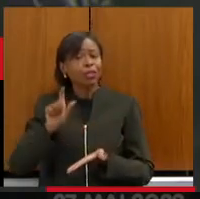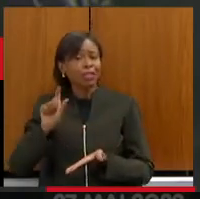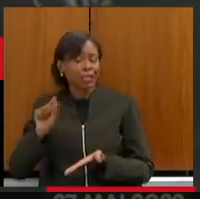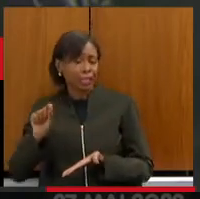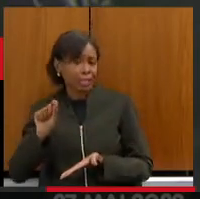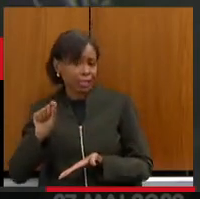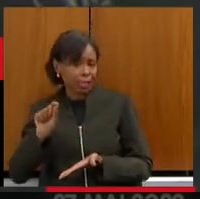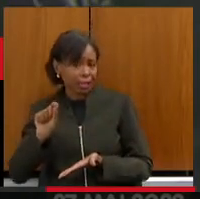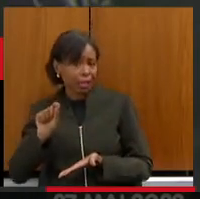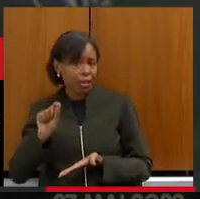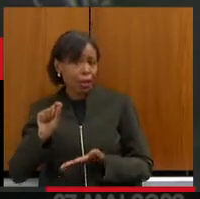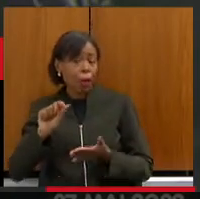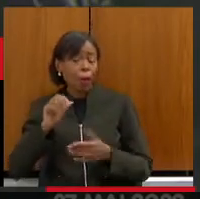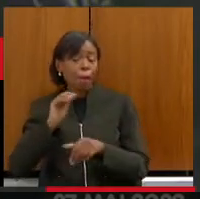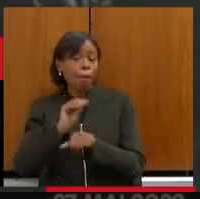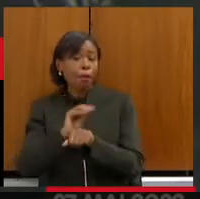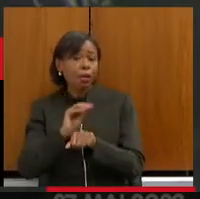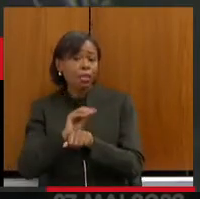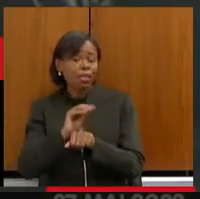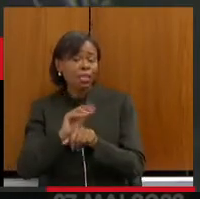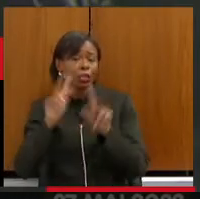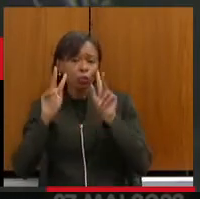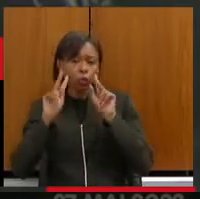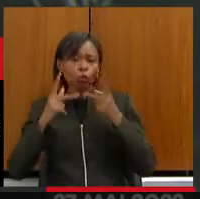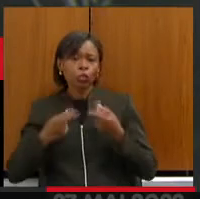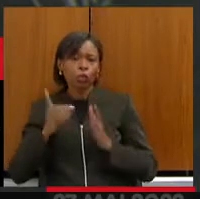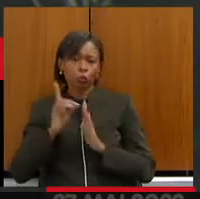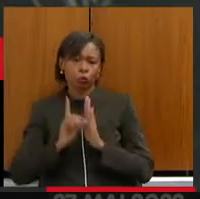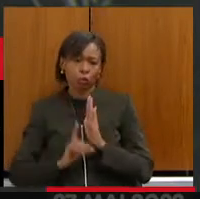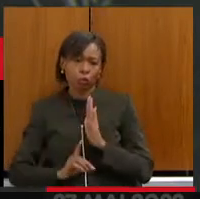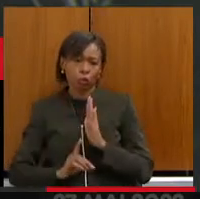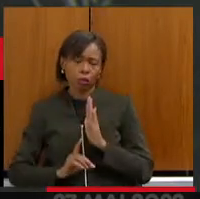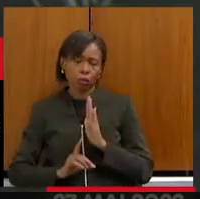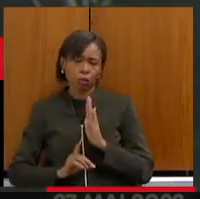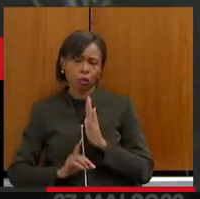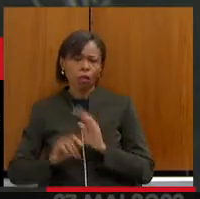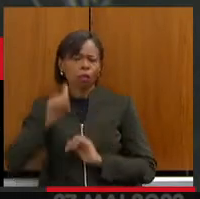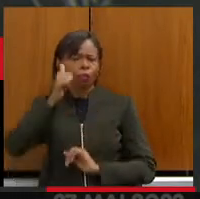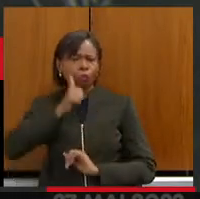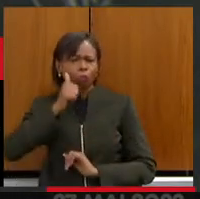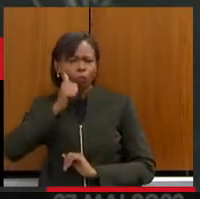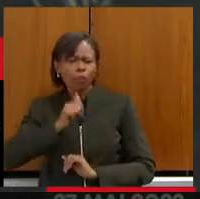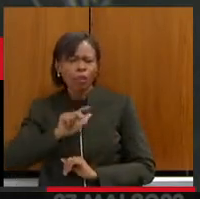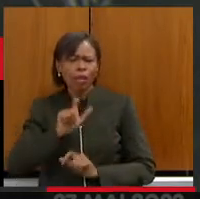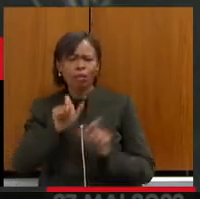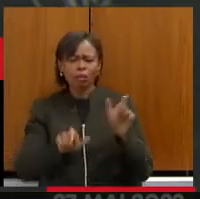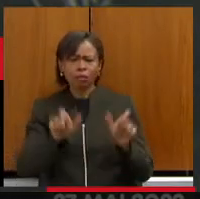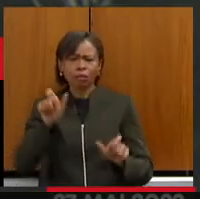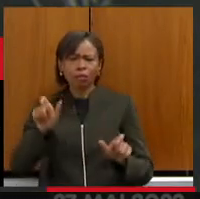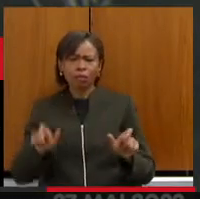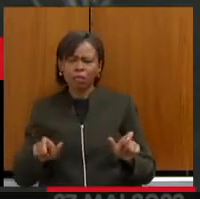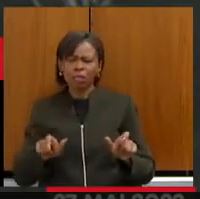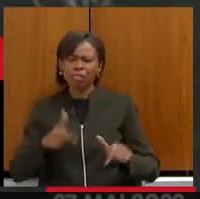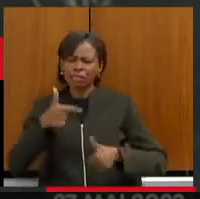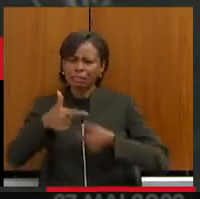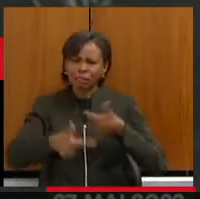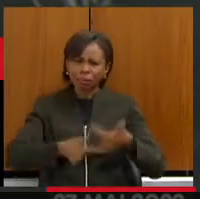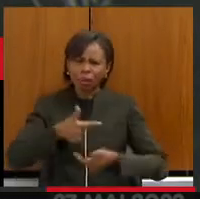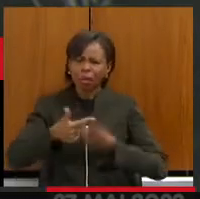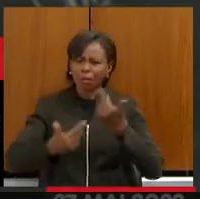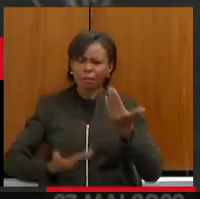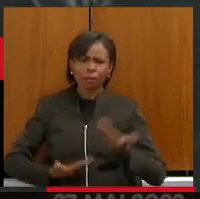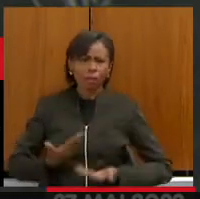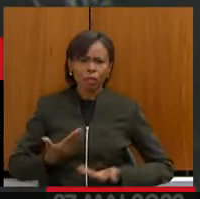submetendo mulheres que buscam os diferentes serviços órgãos e equipamentos públicos e privados a situações